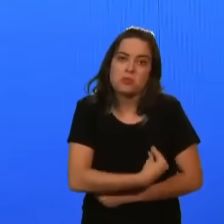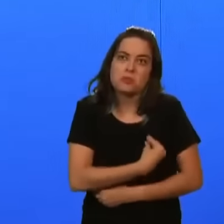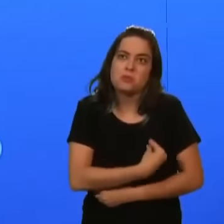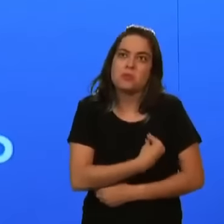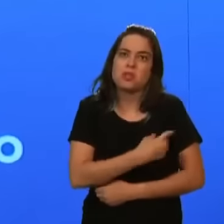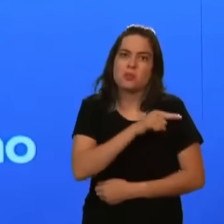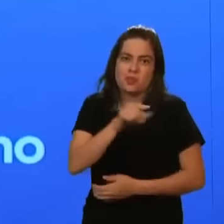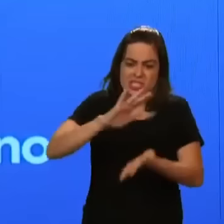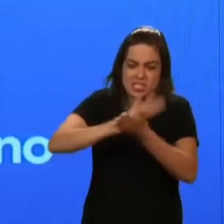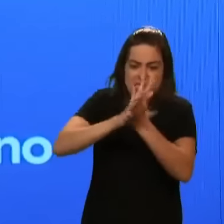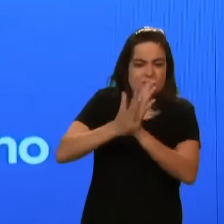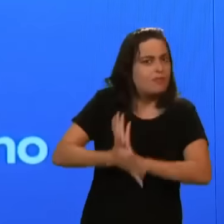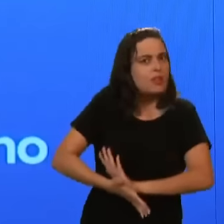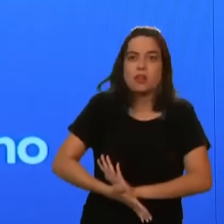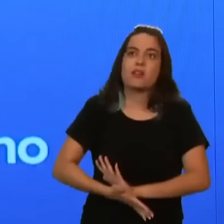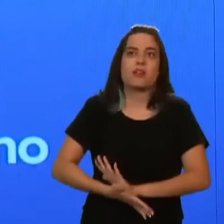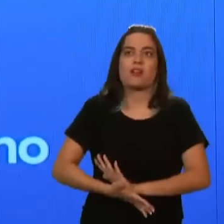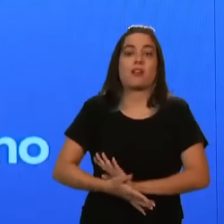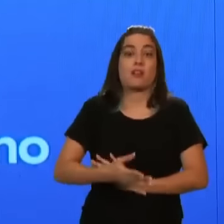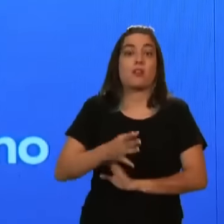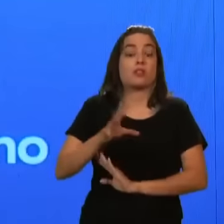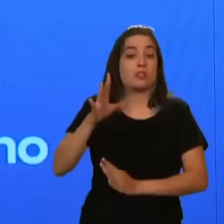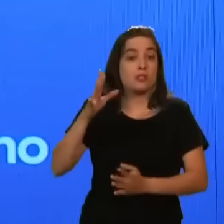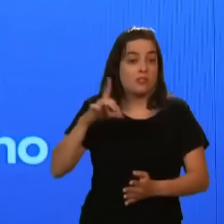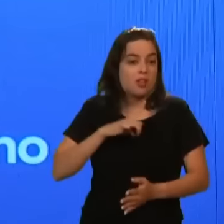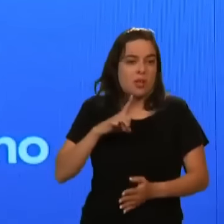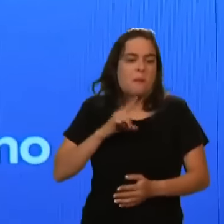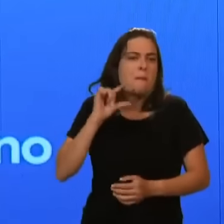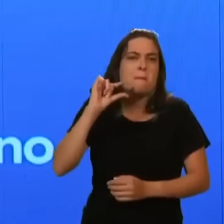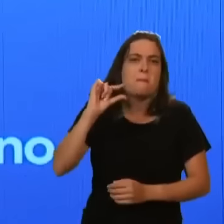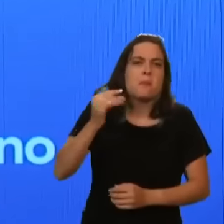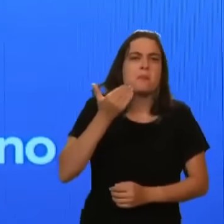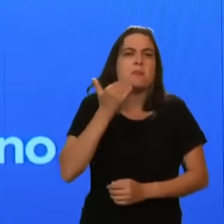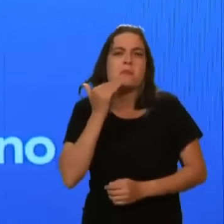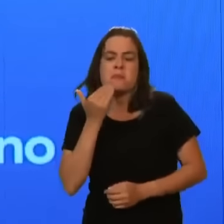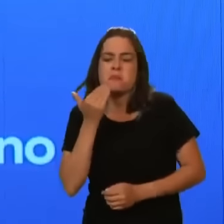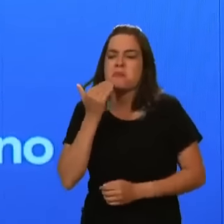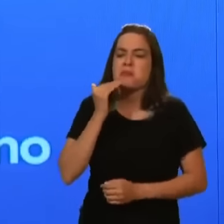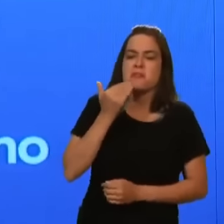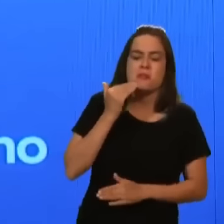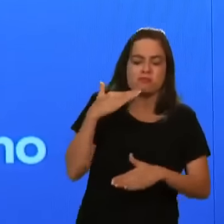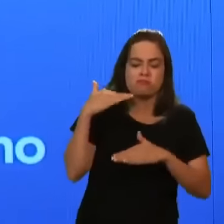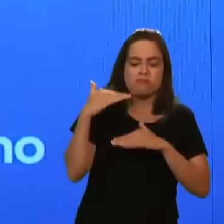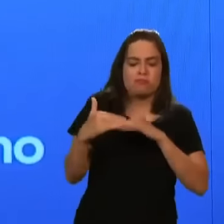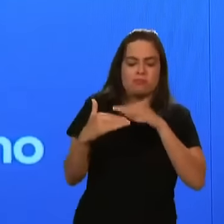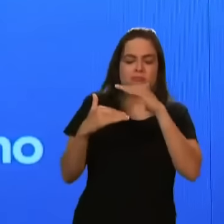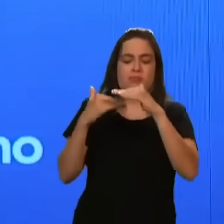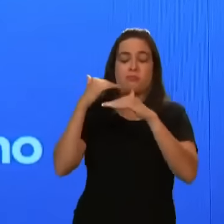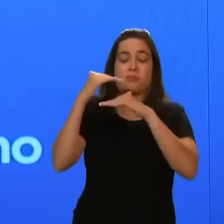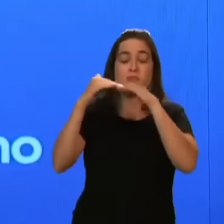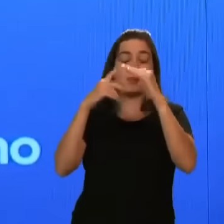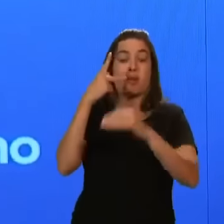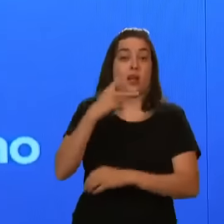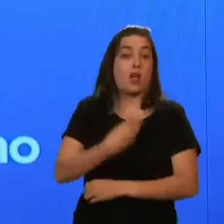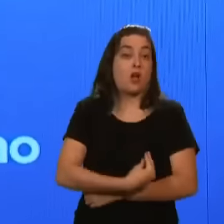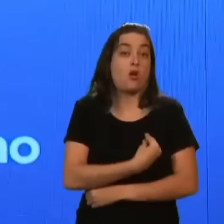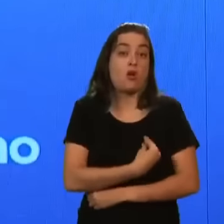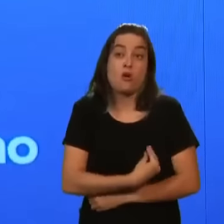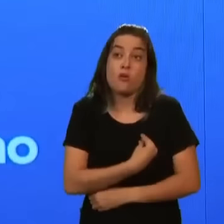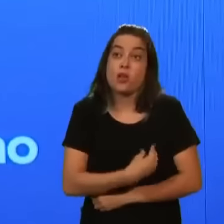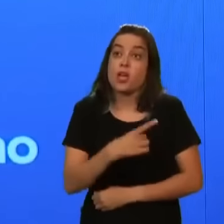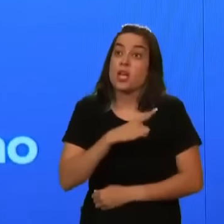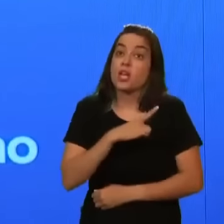te destruir, mas vão ser apenas inclusões, cicatrizes de um processo ao longo da vida que está